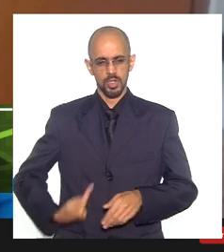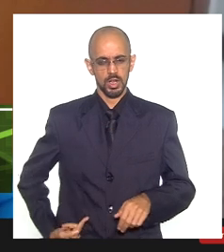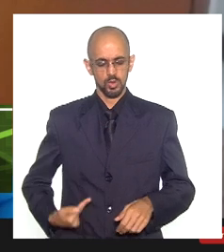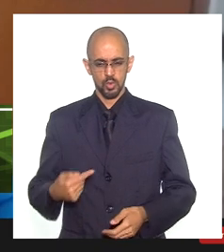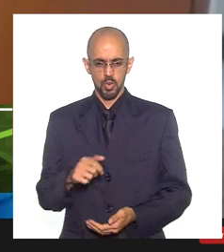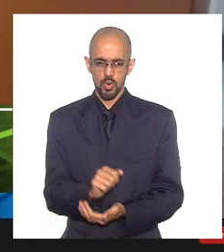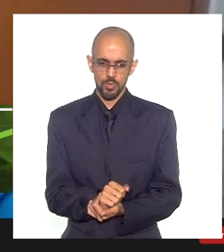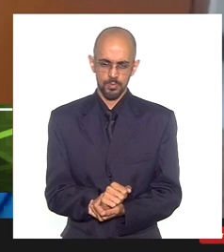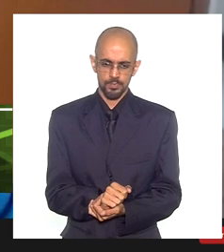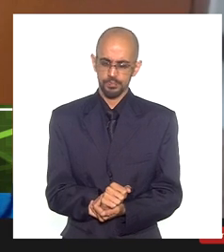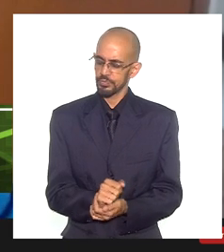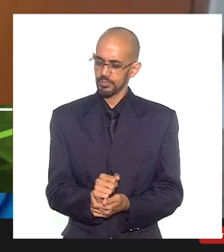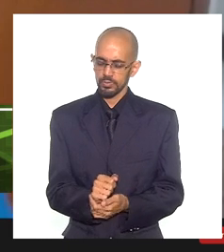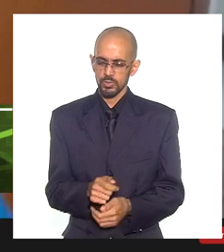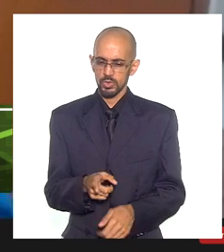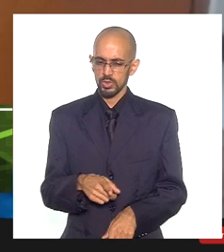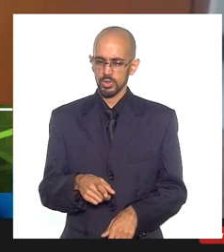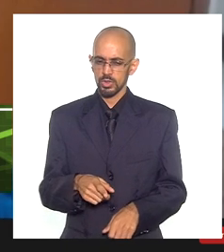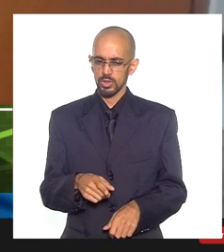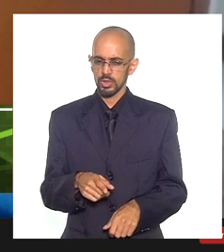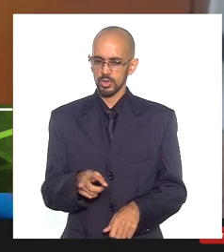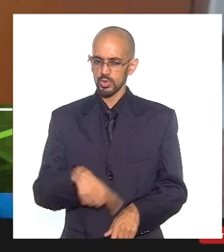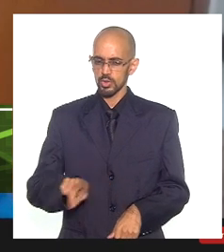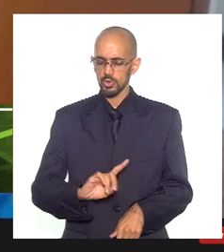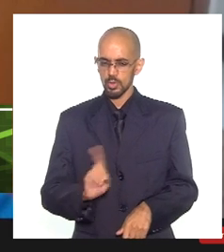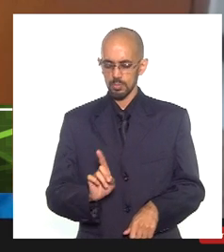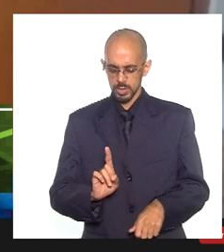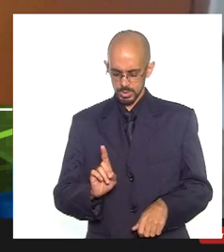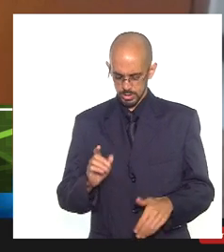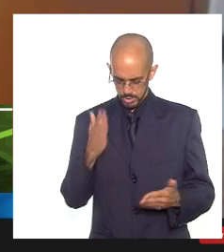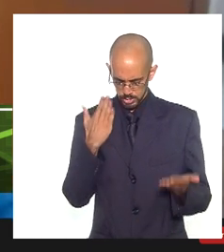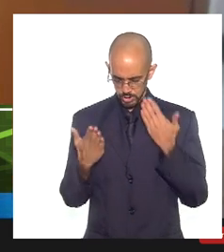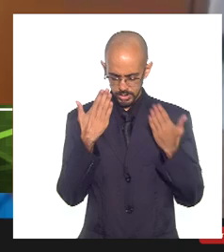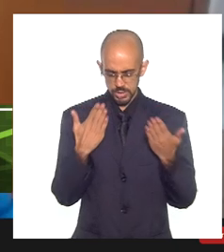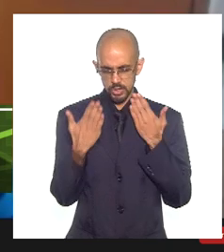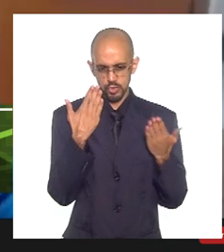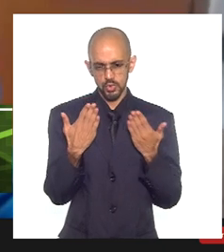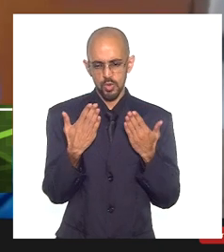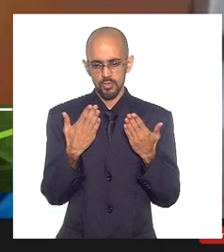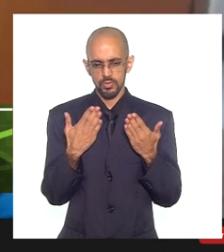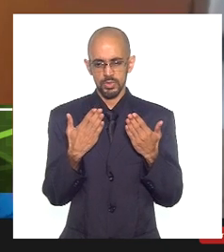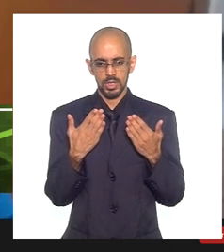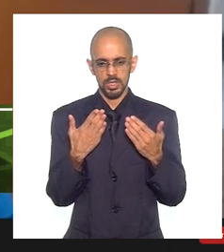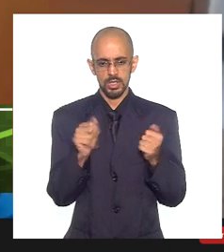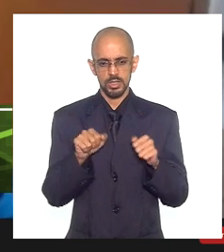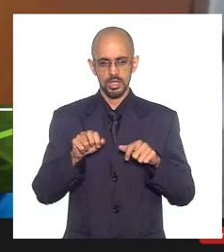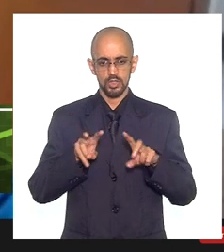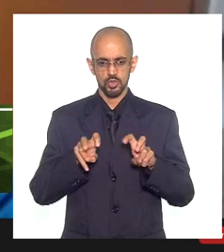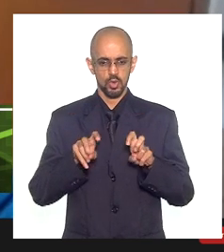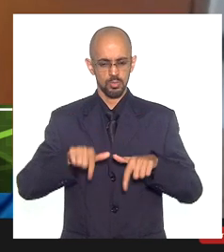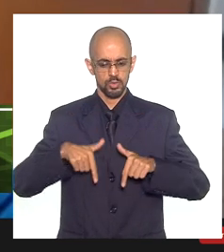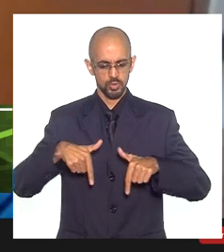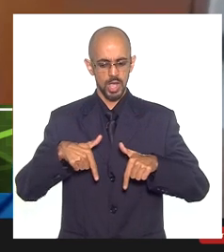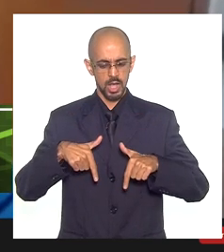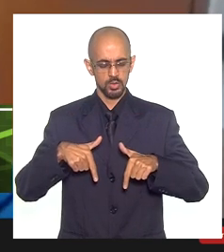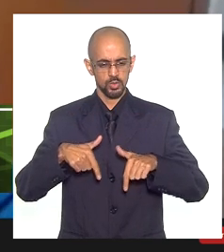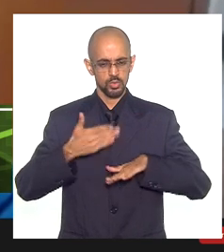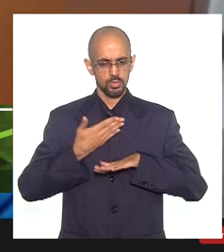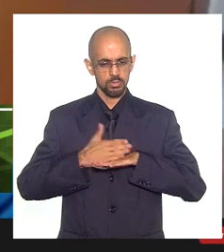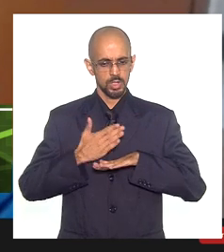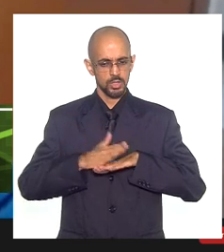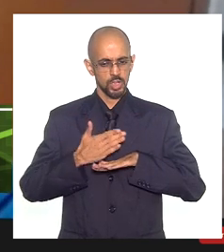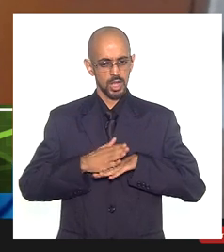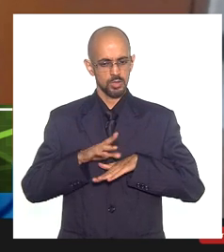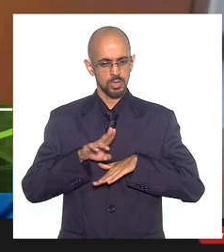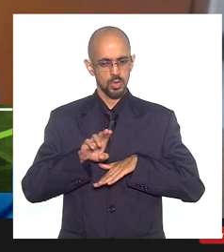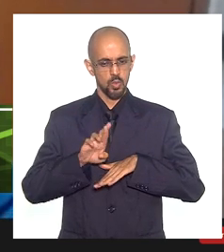não há por que haver essa desconfiança prévia em relação aos atos praticados pela UERJ